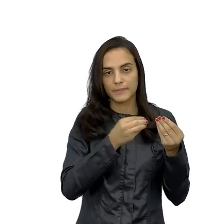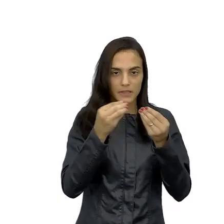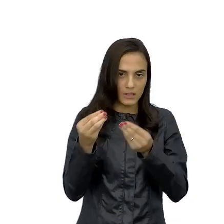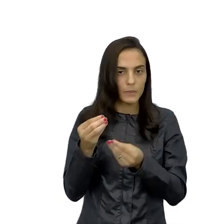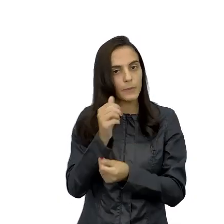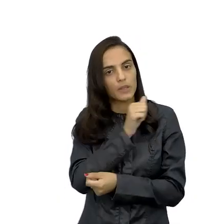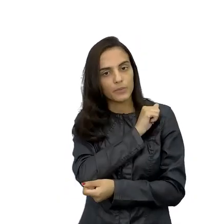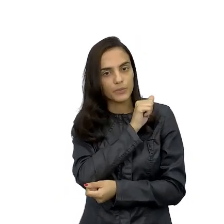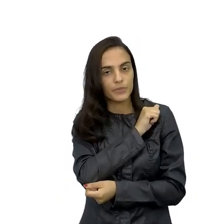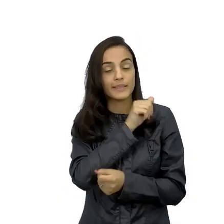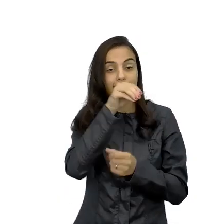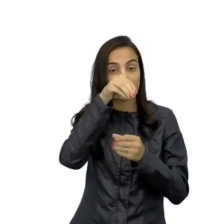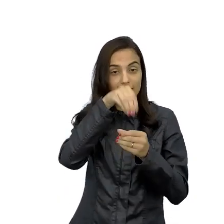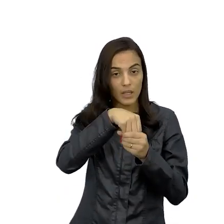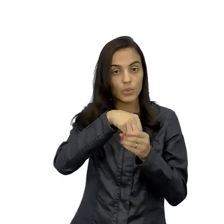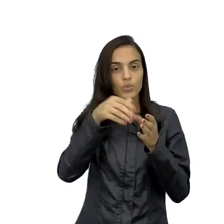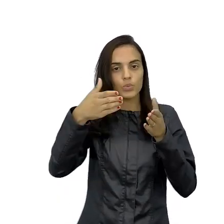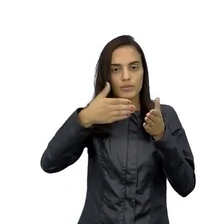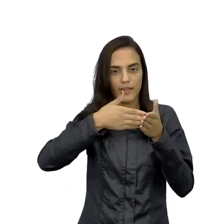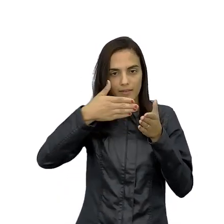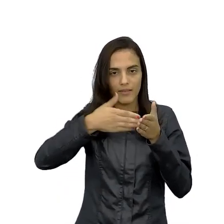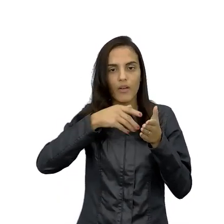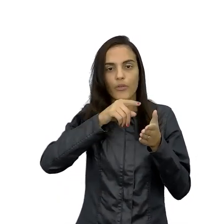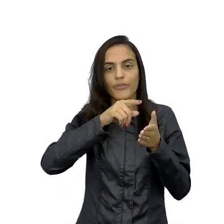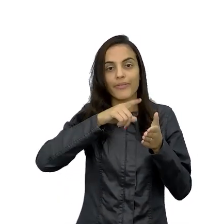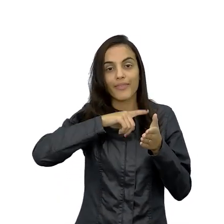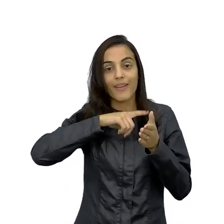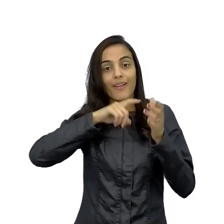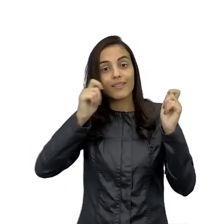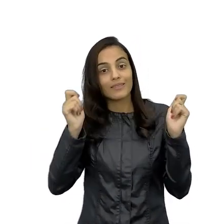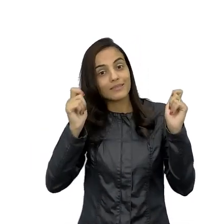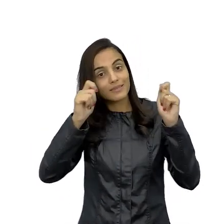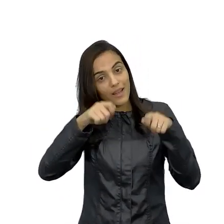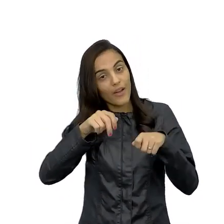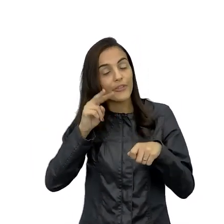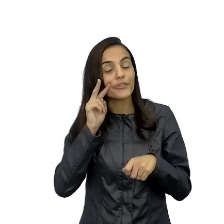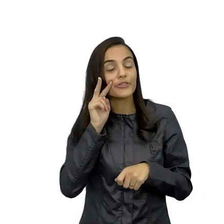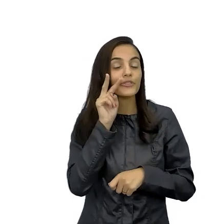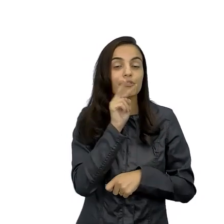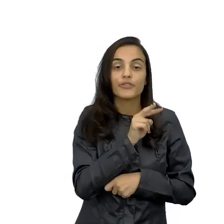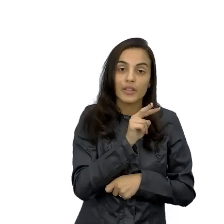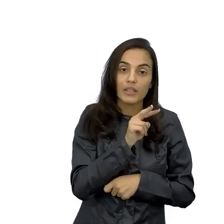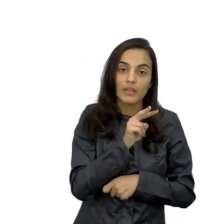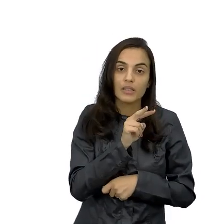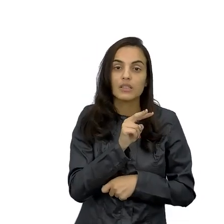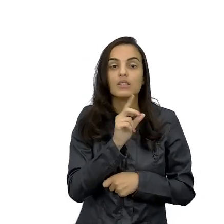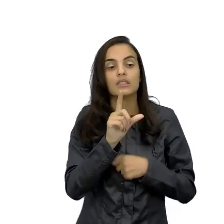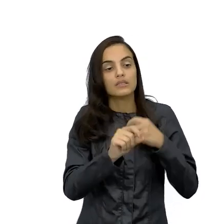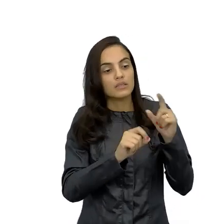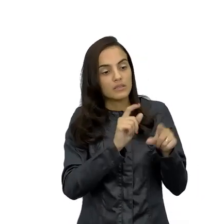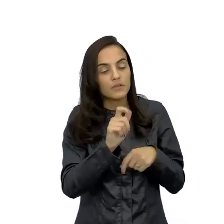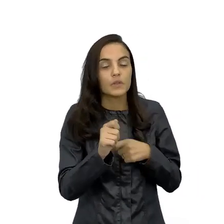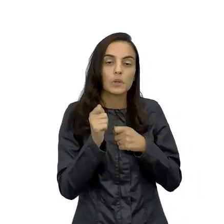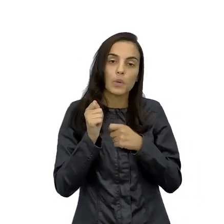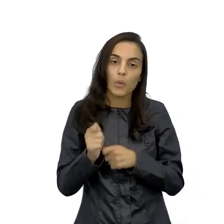alunos, e dentro desses cadernos a gente tem a possibilidade de ver o item que foi